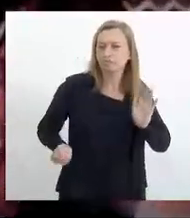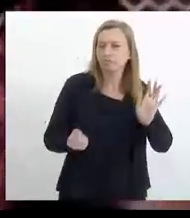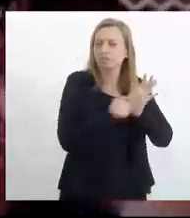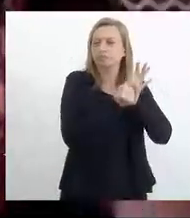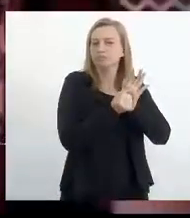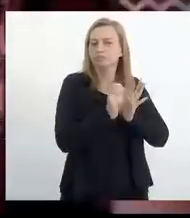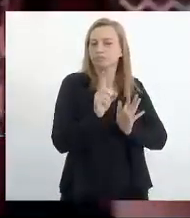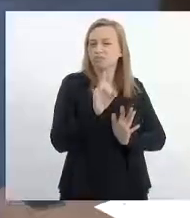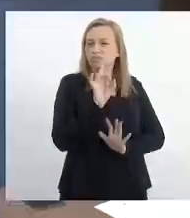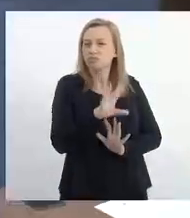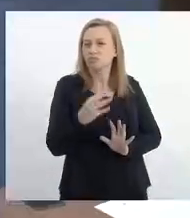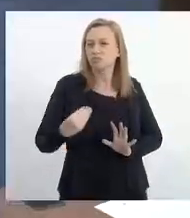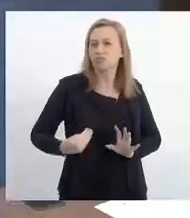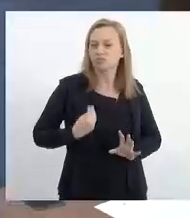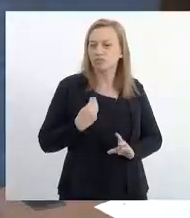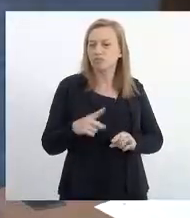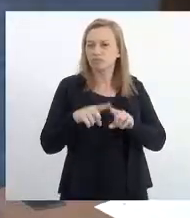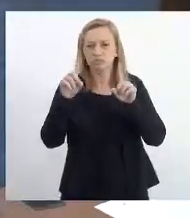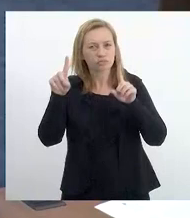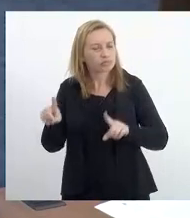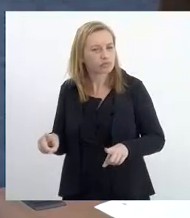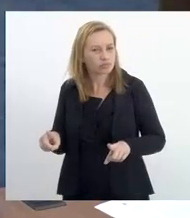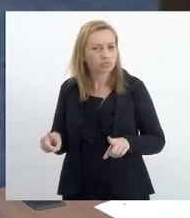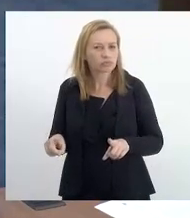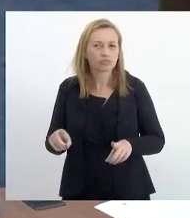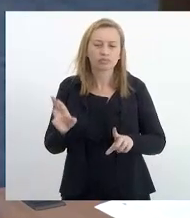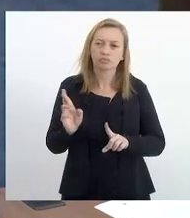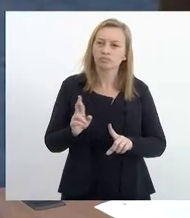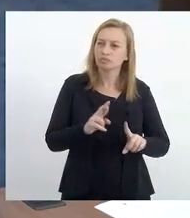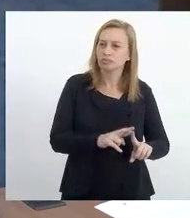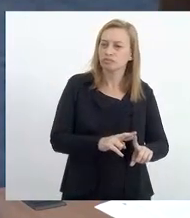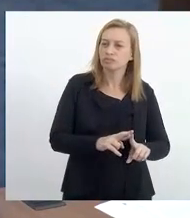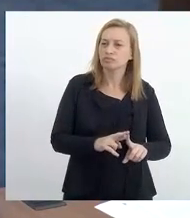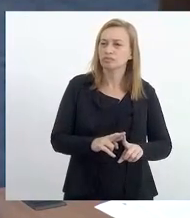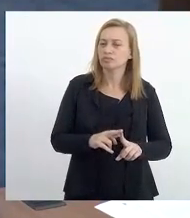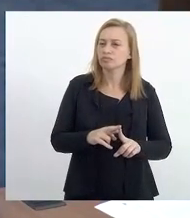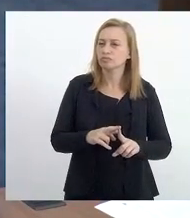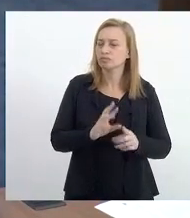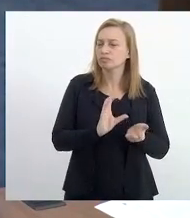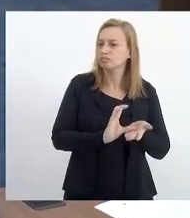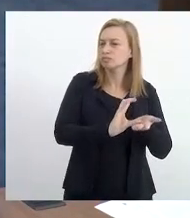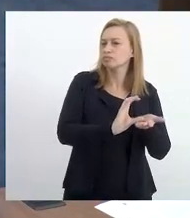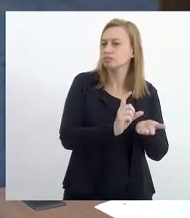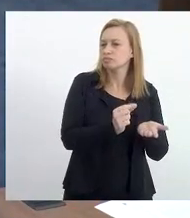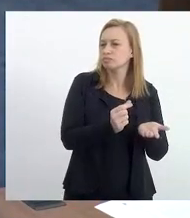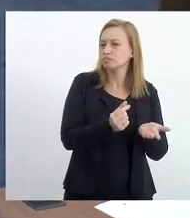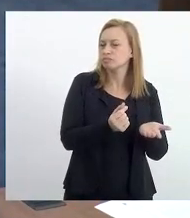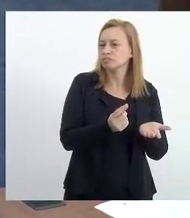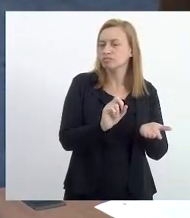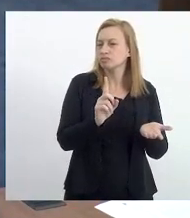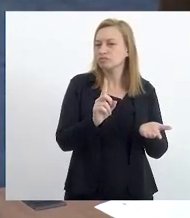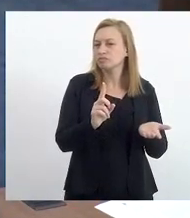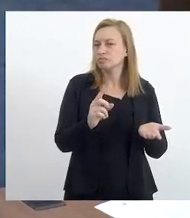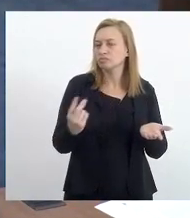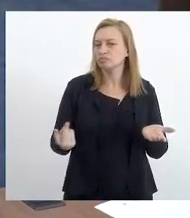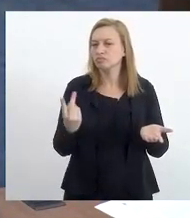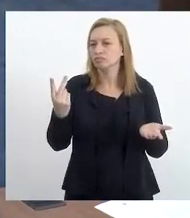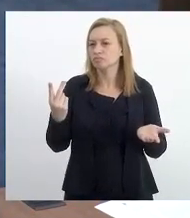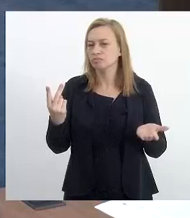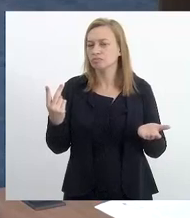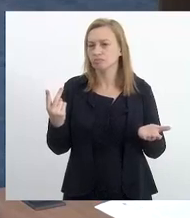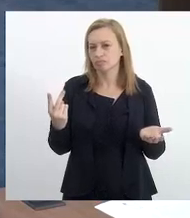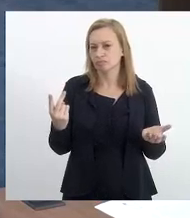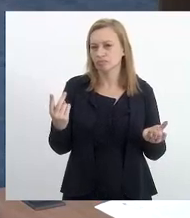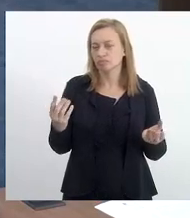só na vida dos servidores, no que se refere aos benefícios, que não são privilégios, dado